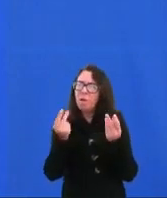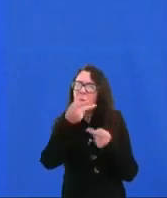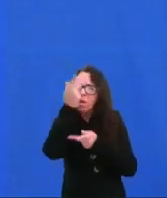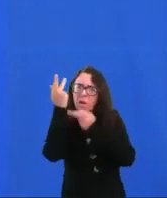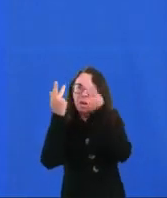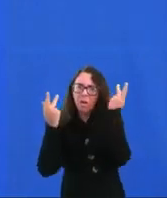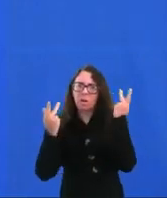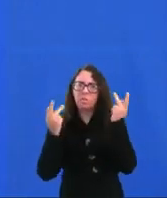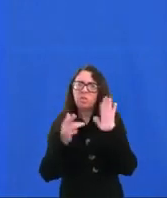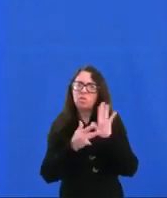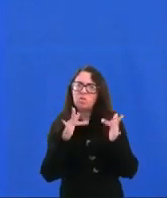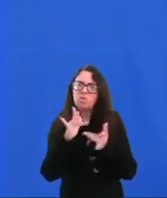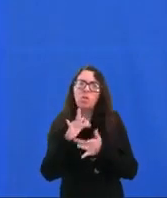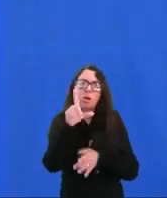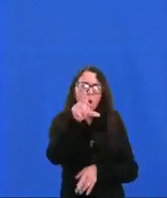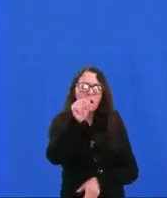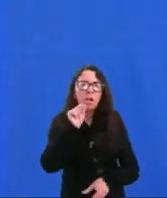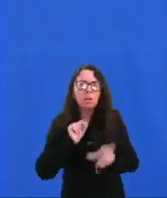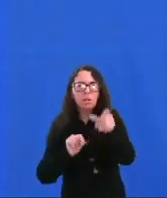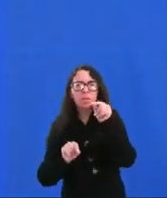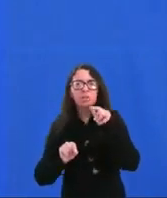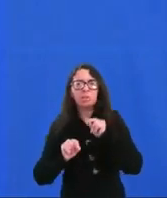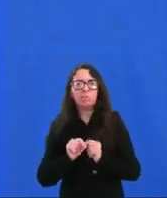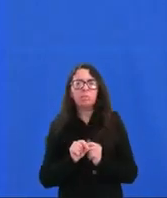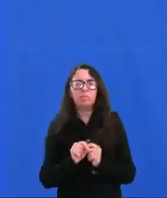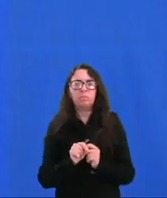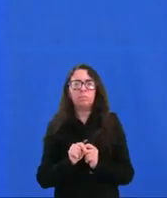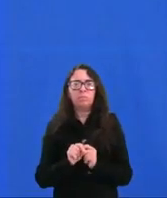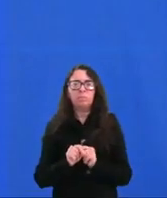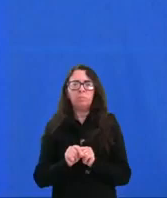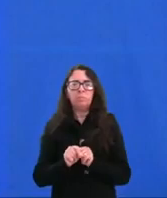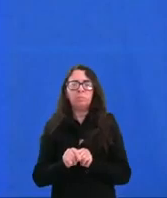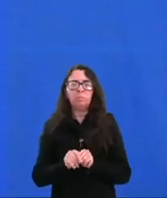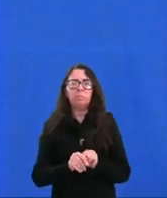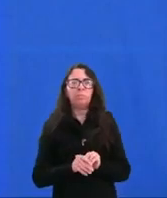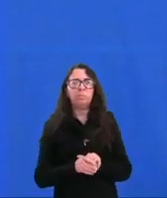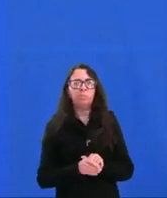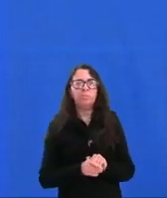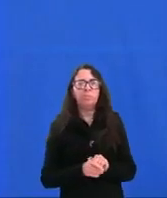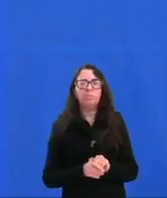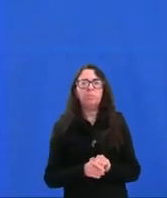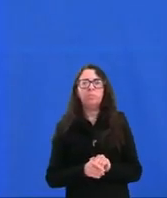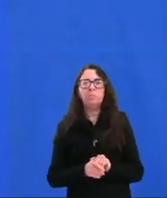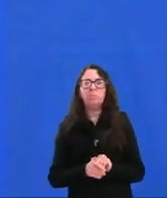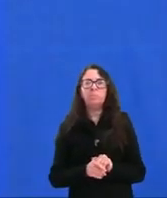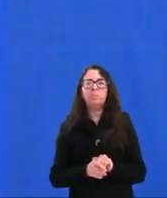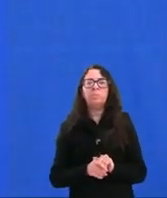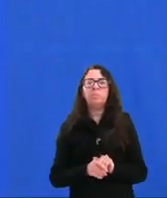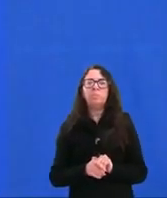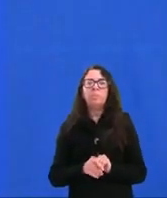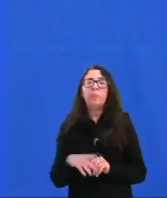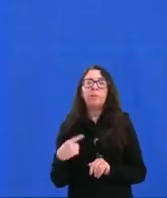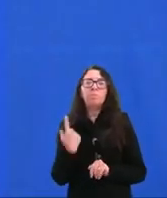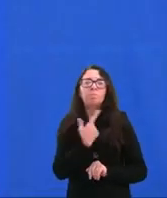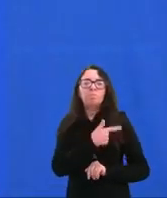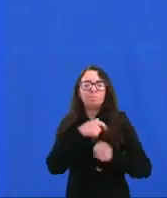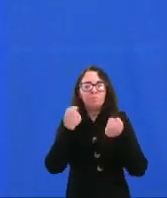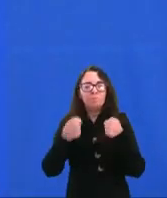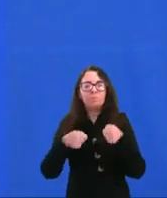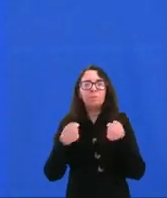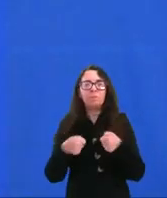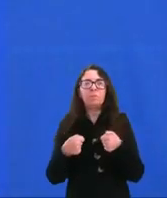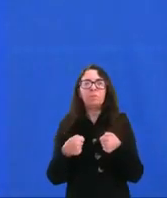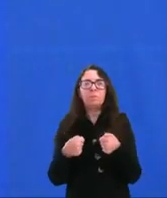varonilidade e a medida da estrutura da plenitude de Cristo, para que não